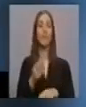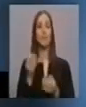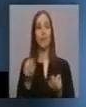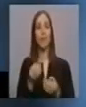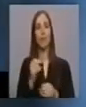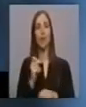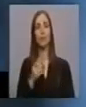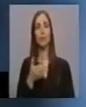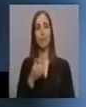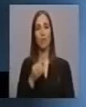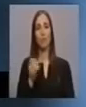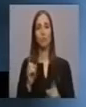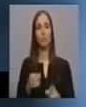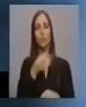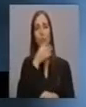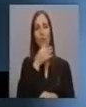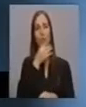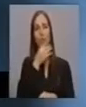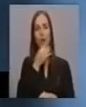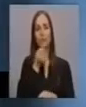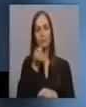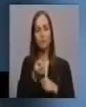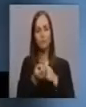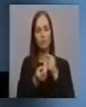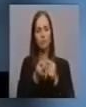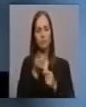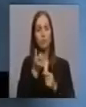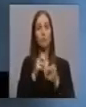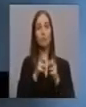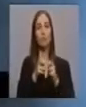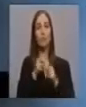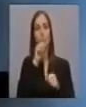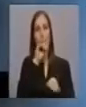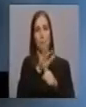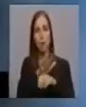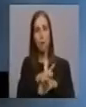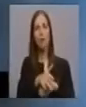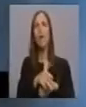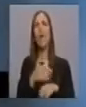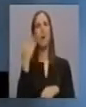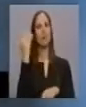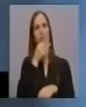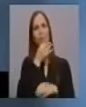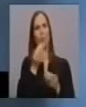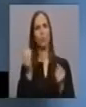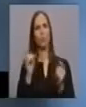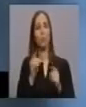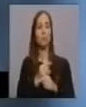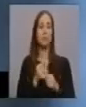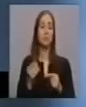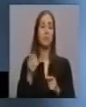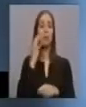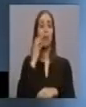começou a falar de uma forma tímida deste problema no oceano inicialmente não sou muito sério porque o uso do plástico era considerado um